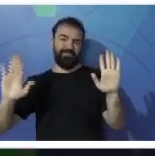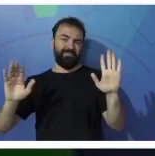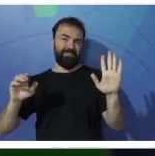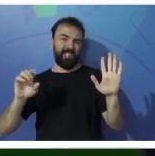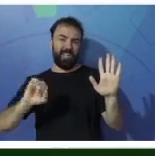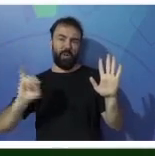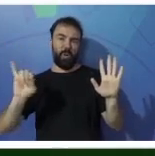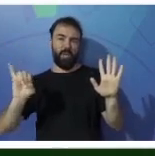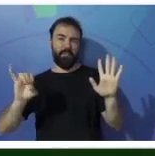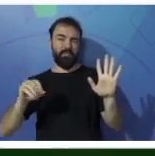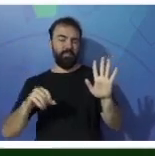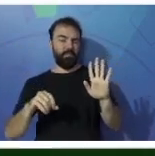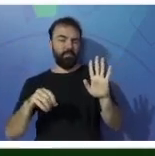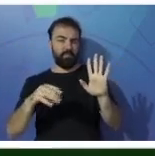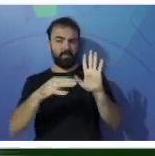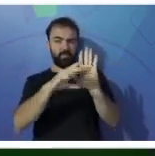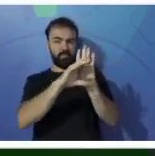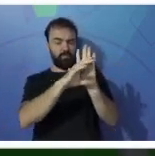saudação,